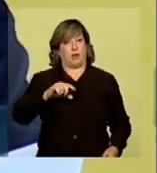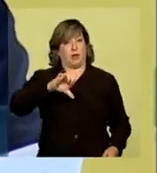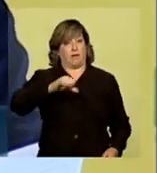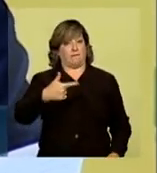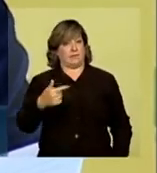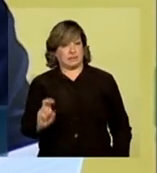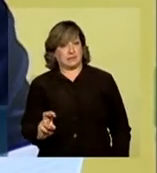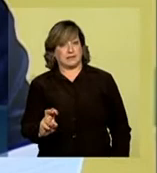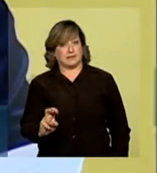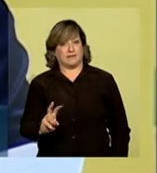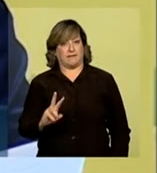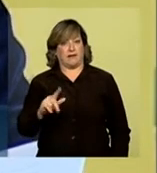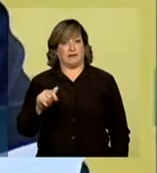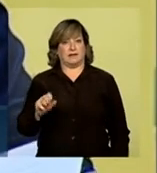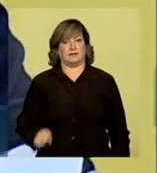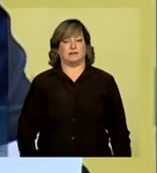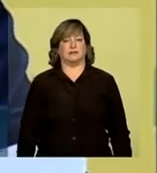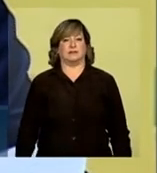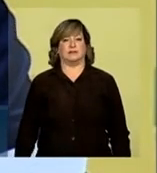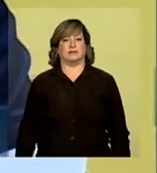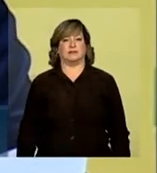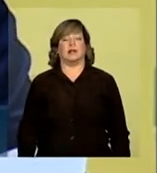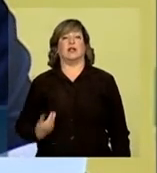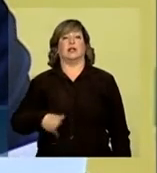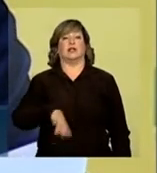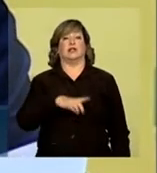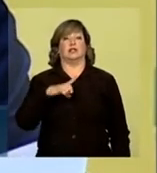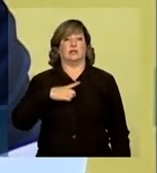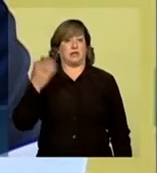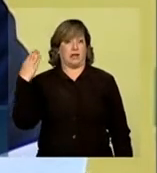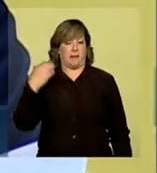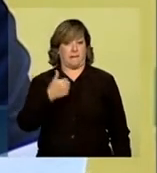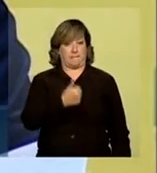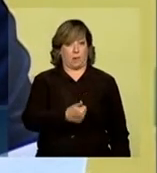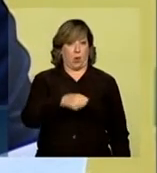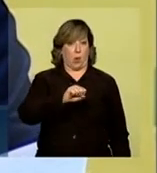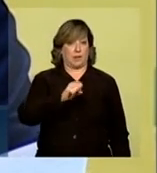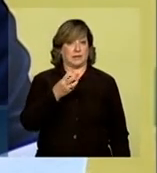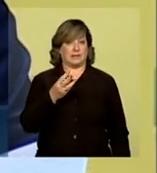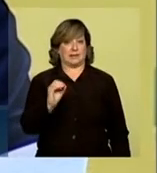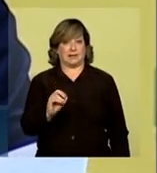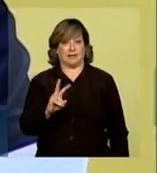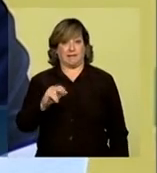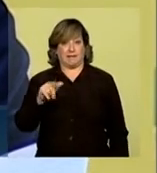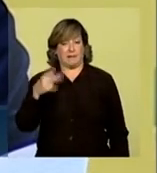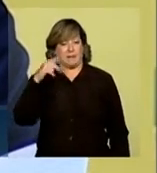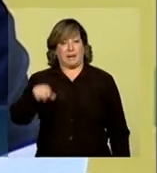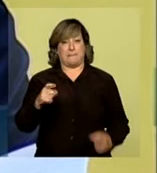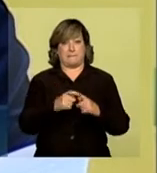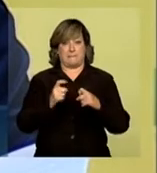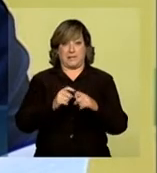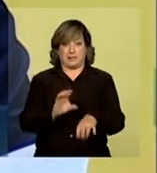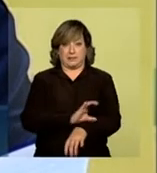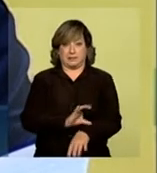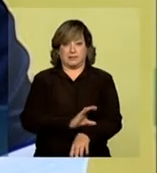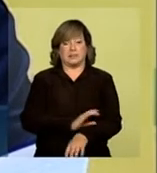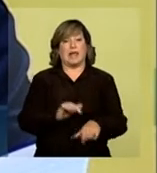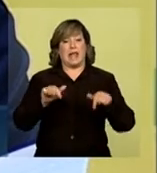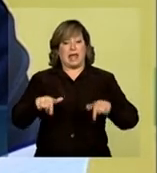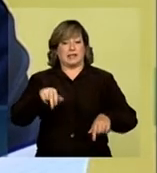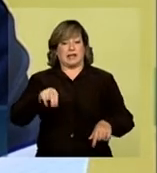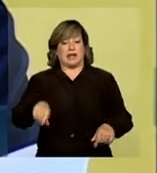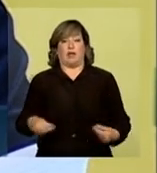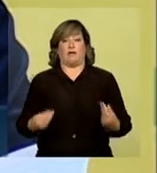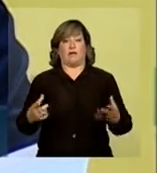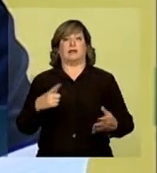2.925 nós temos 1830 vagas para medicina este ano